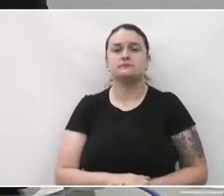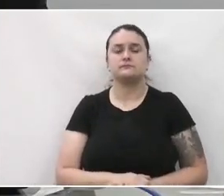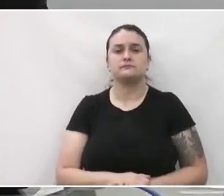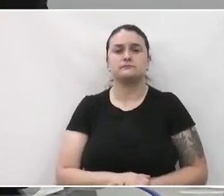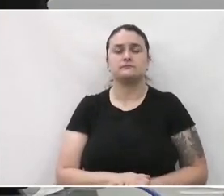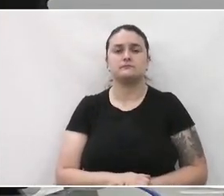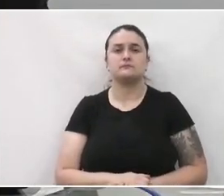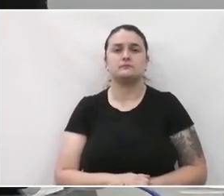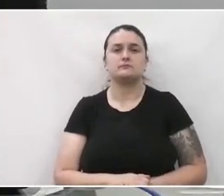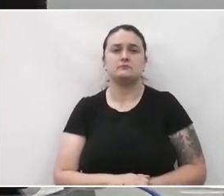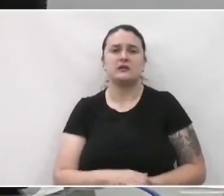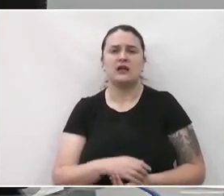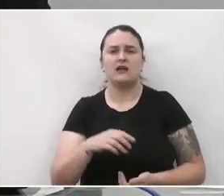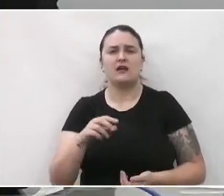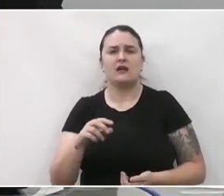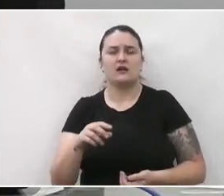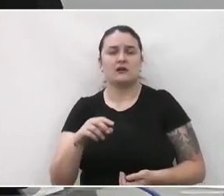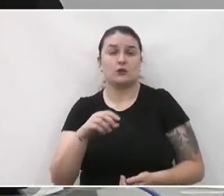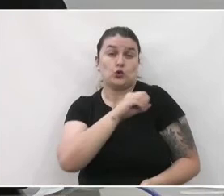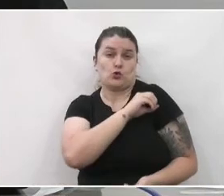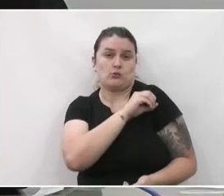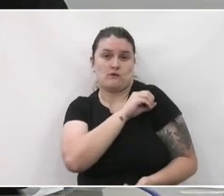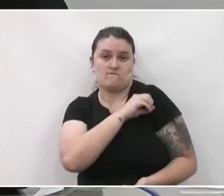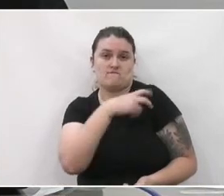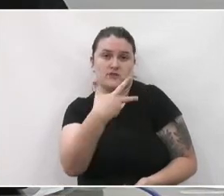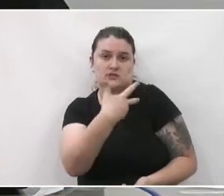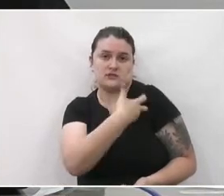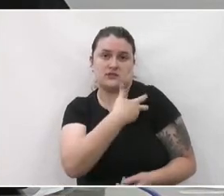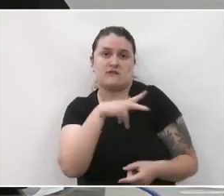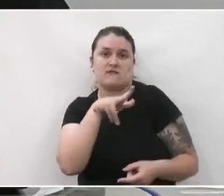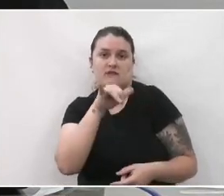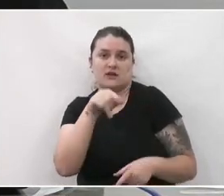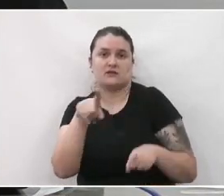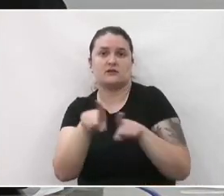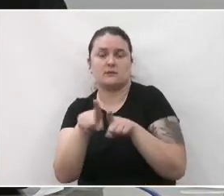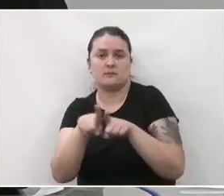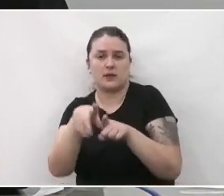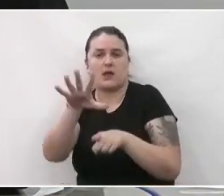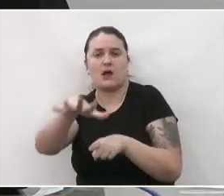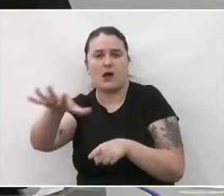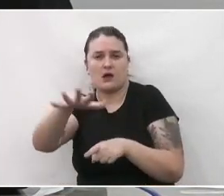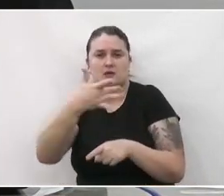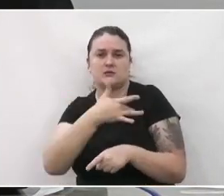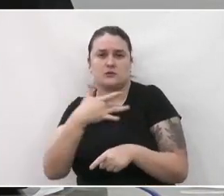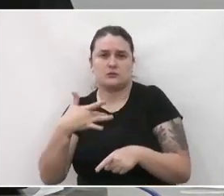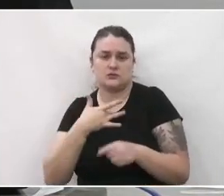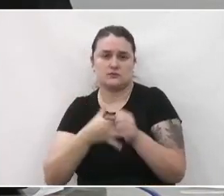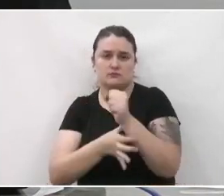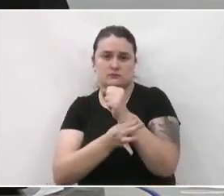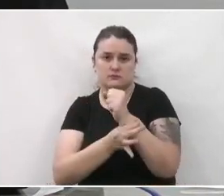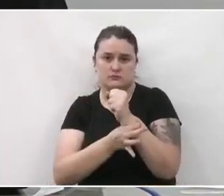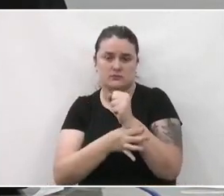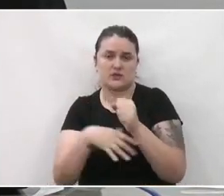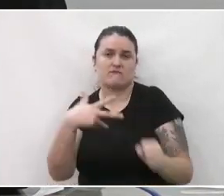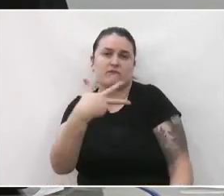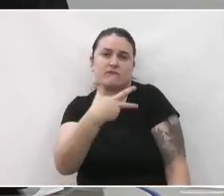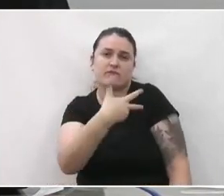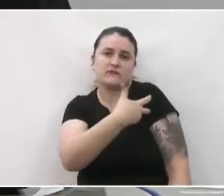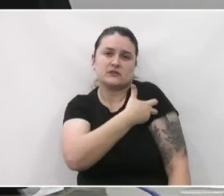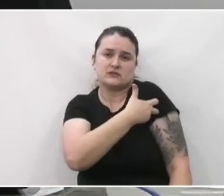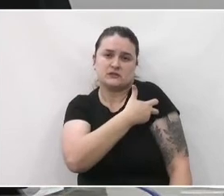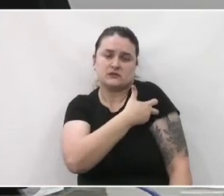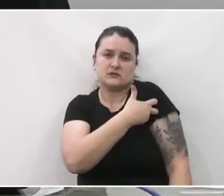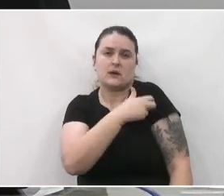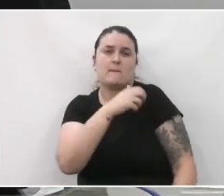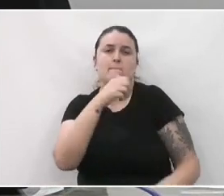Mas boa parte dessas vacinas também vão para as forças de segurança, né? Aqui em nossa cidade, a vacinação